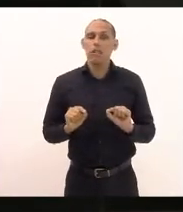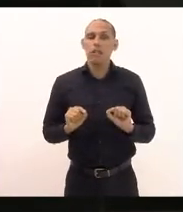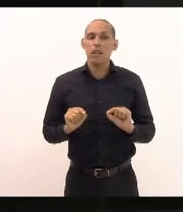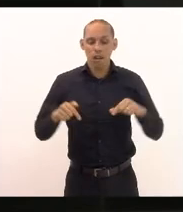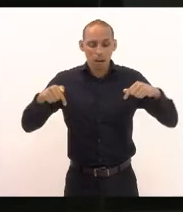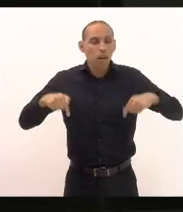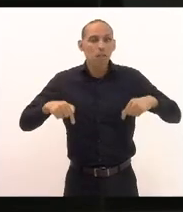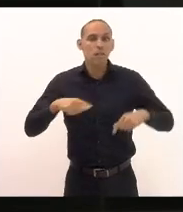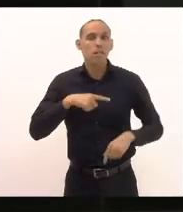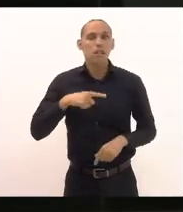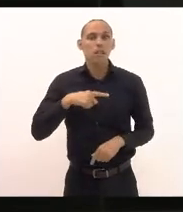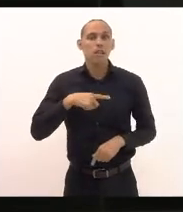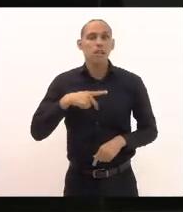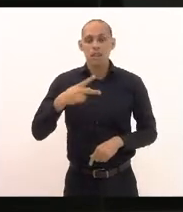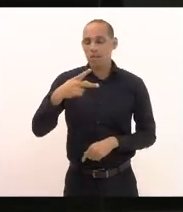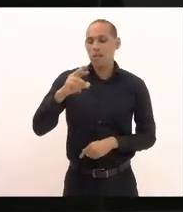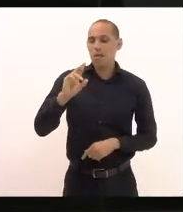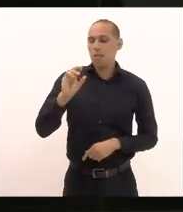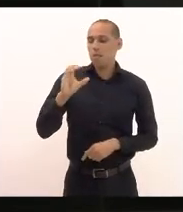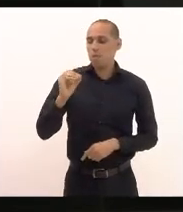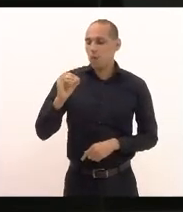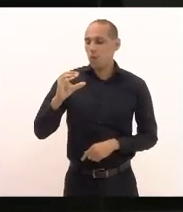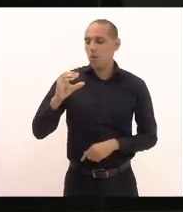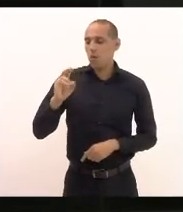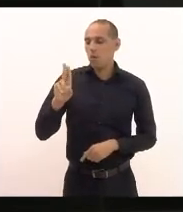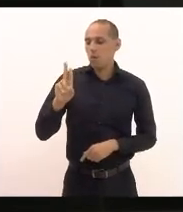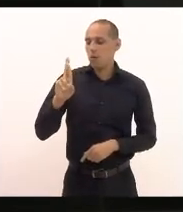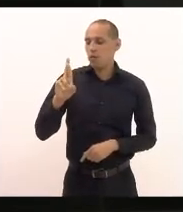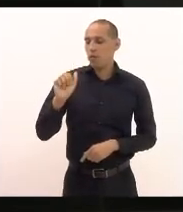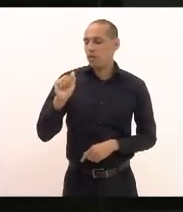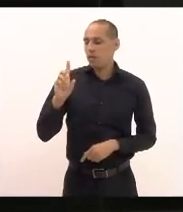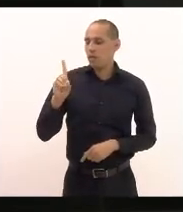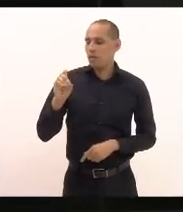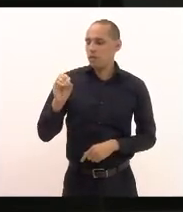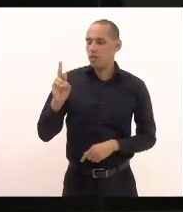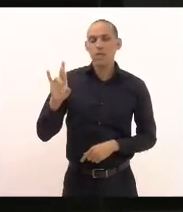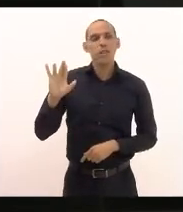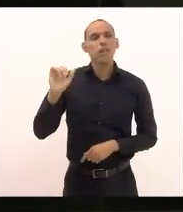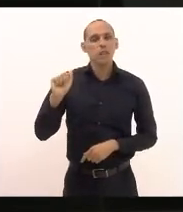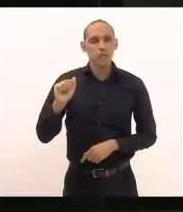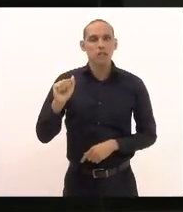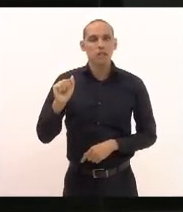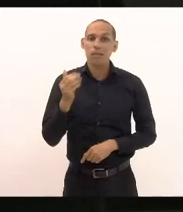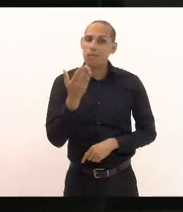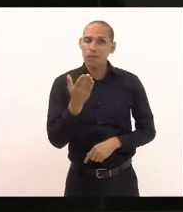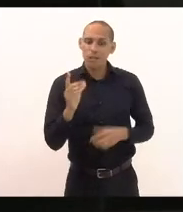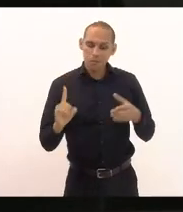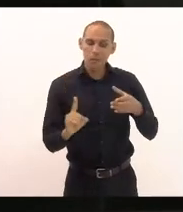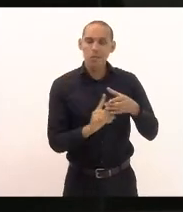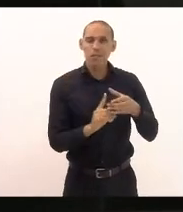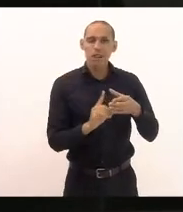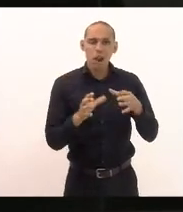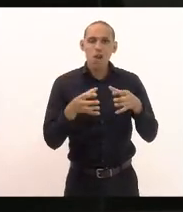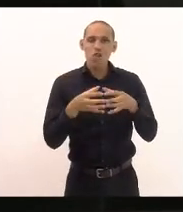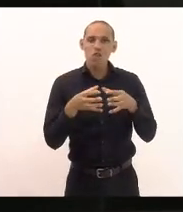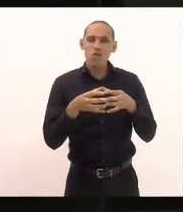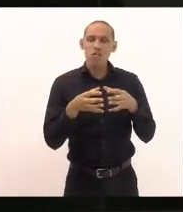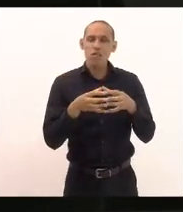uma procuradoria da mulher, né? Vossa Excelência, como integrante da UNAG, que é uma organização que